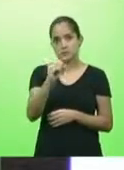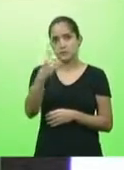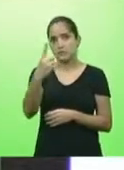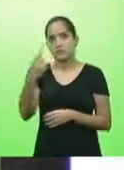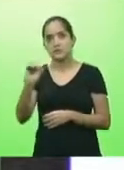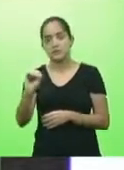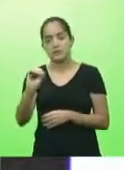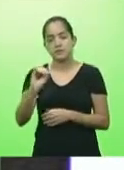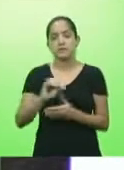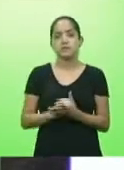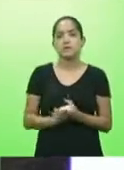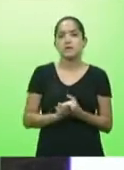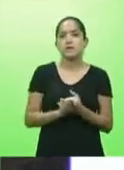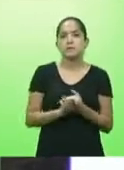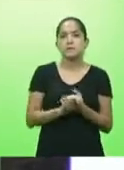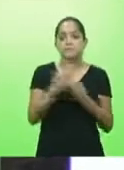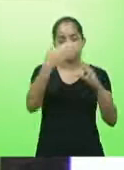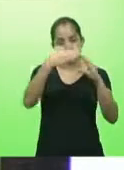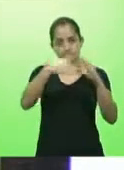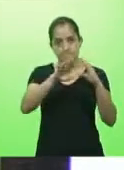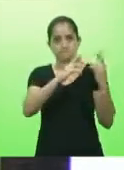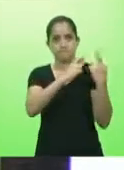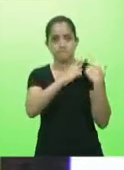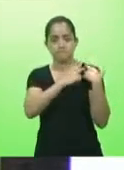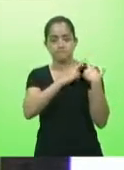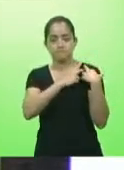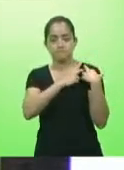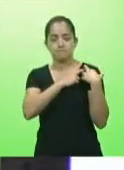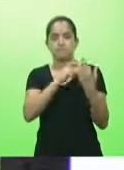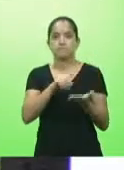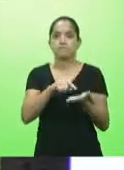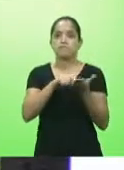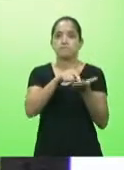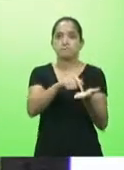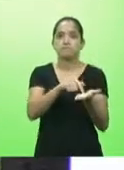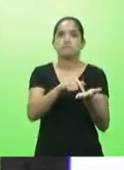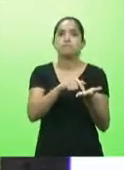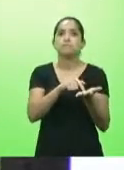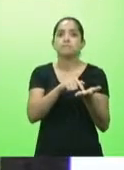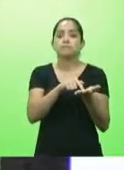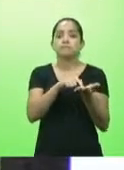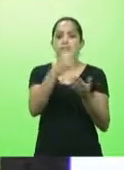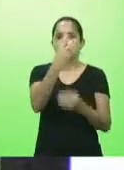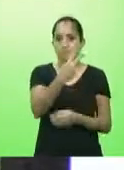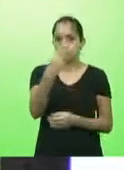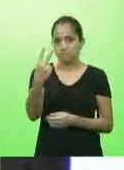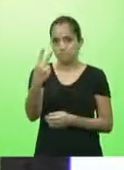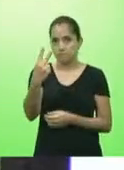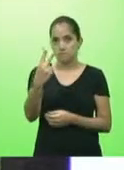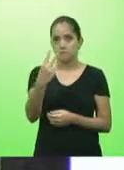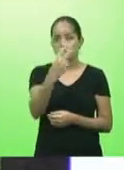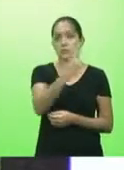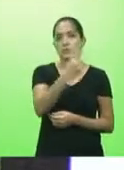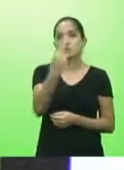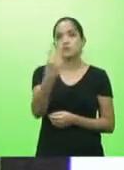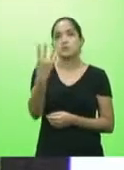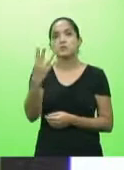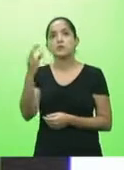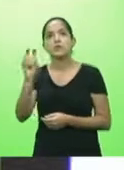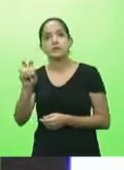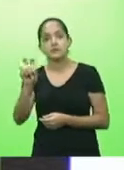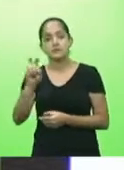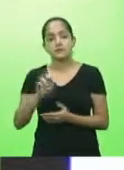2021 e comunicou que encaminhará aos destinatários as indicações nº 222 a 245 barra 2021.